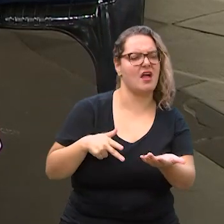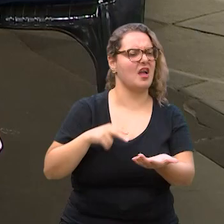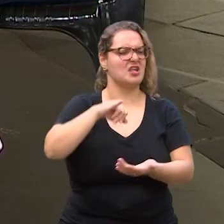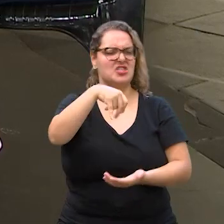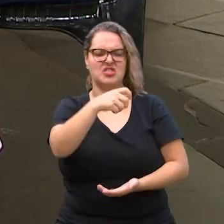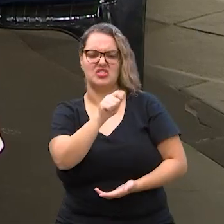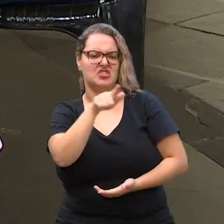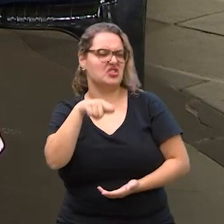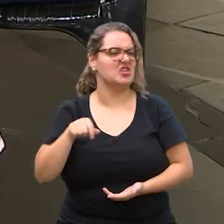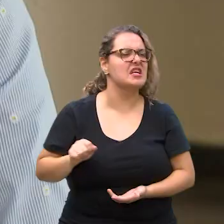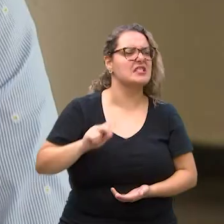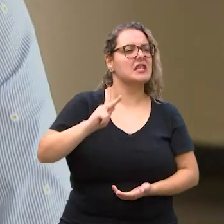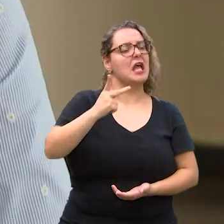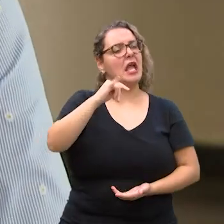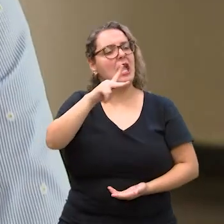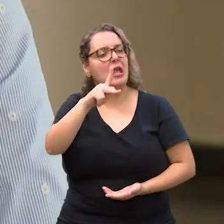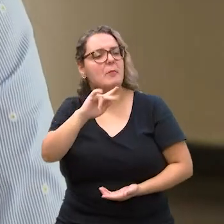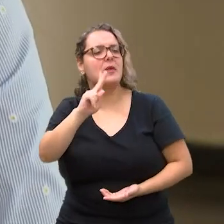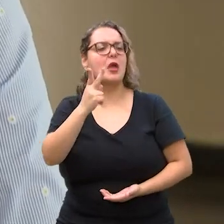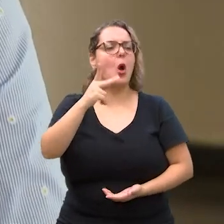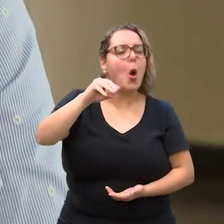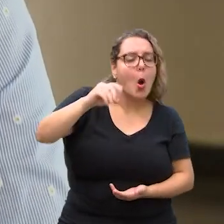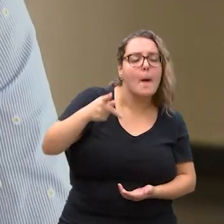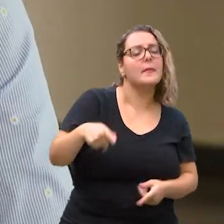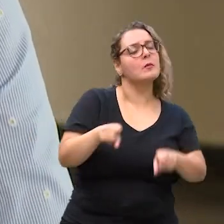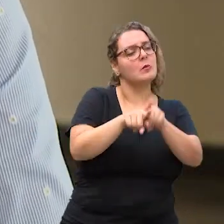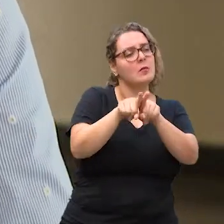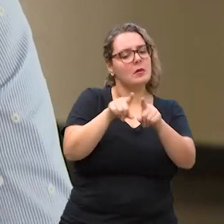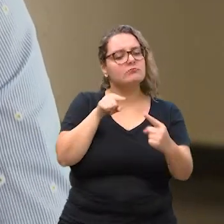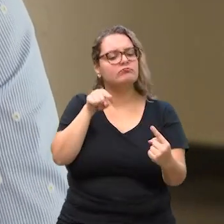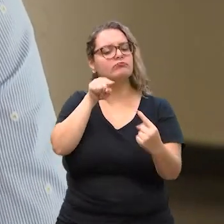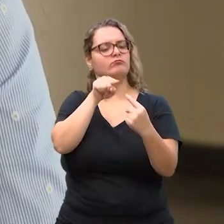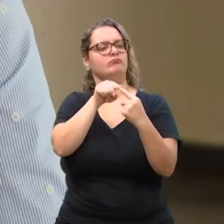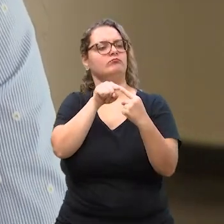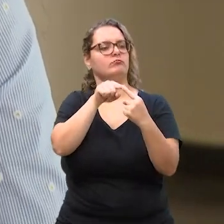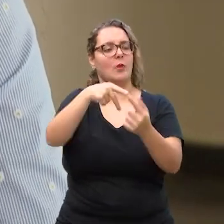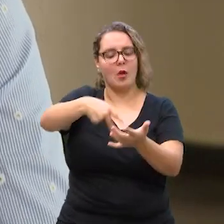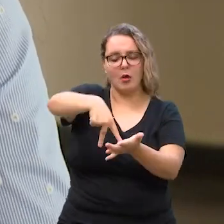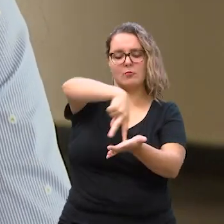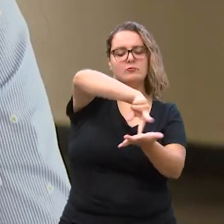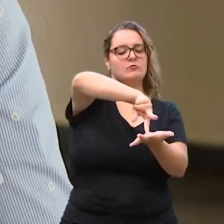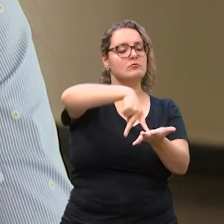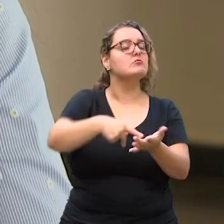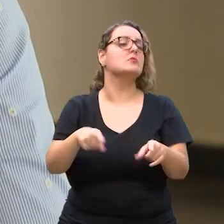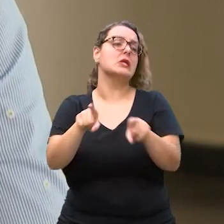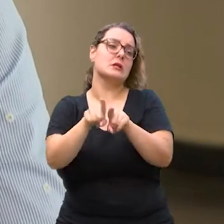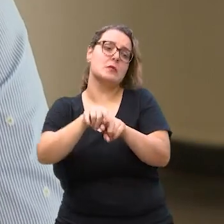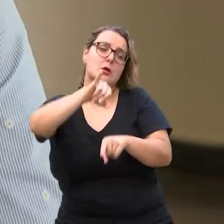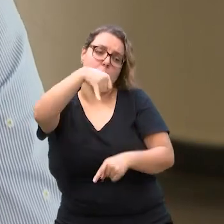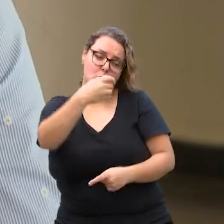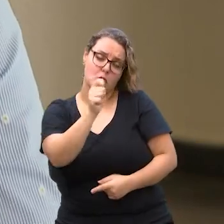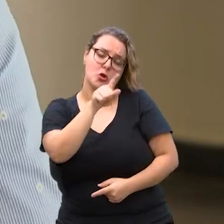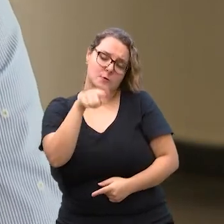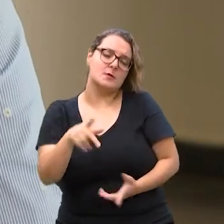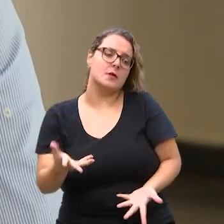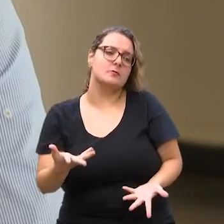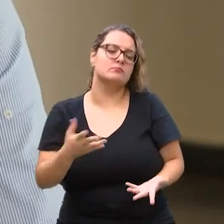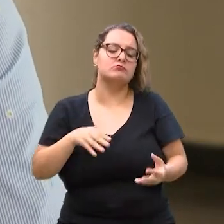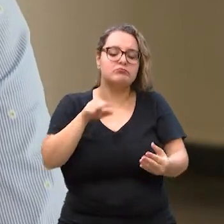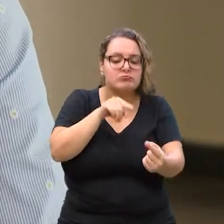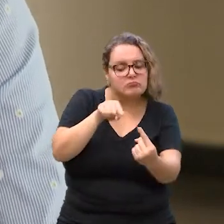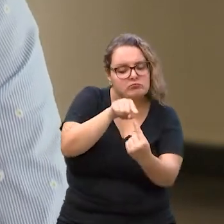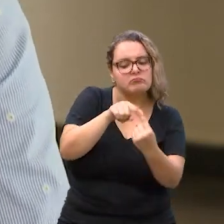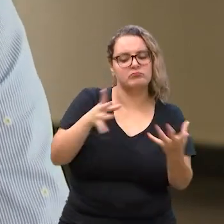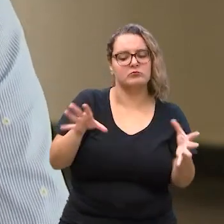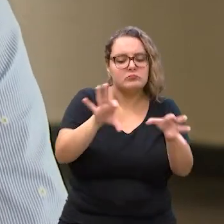o hip hop já cheguei a fazer também. Mas eu me identificava mesmo com o balé e com o jazz e me envolvi nisso, participava